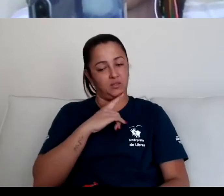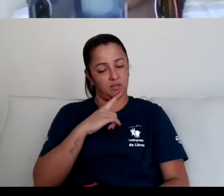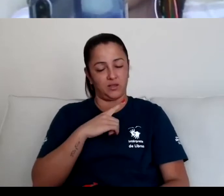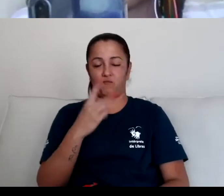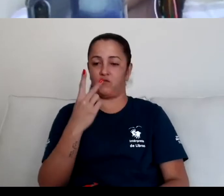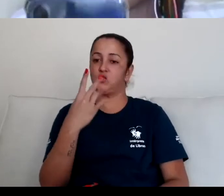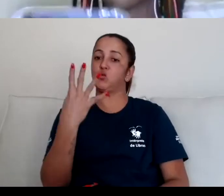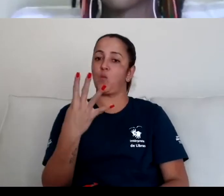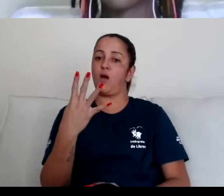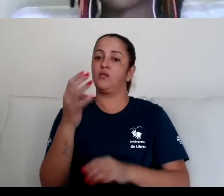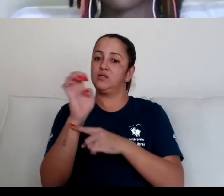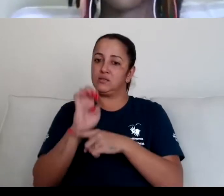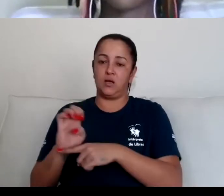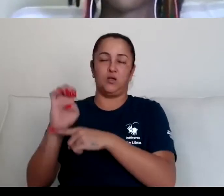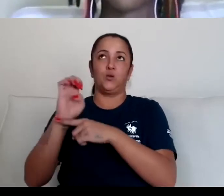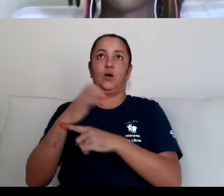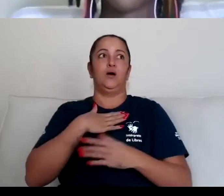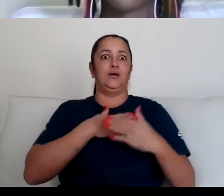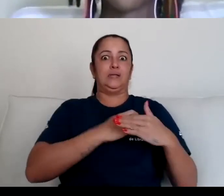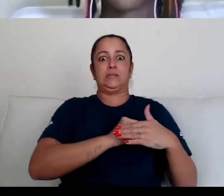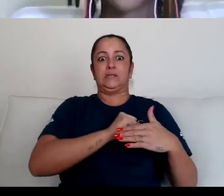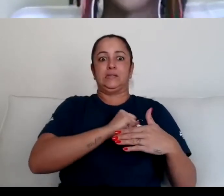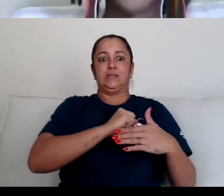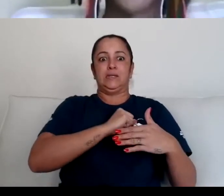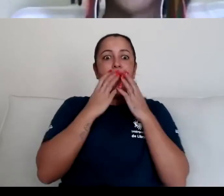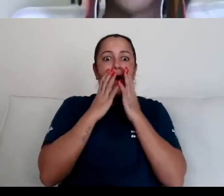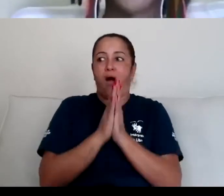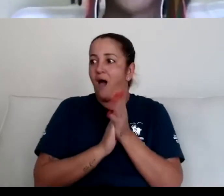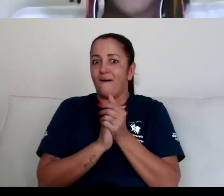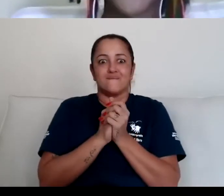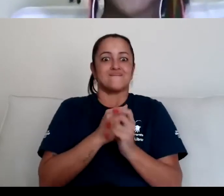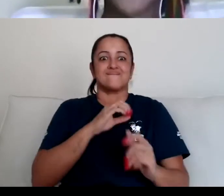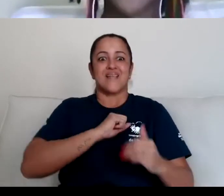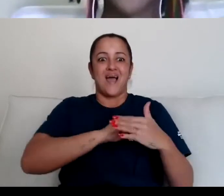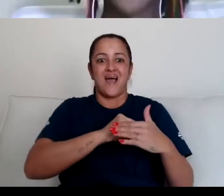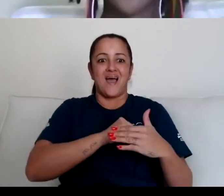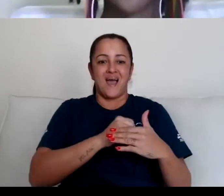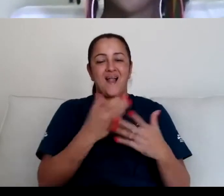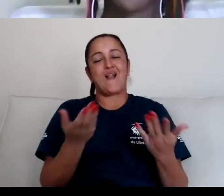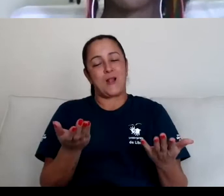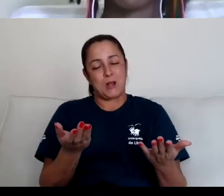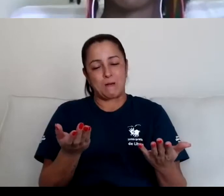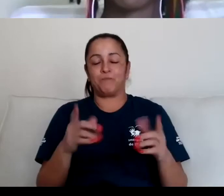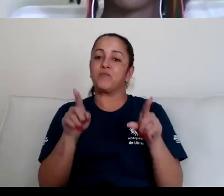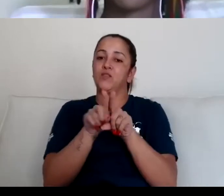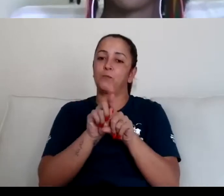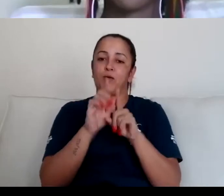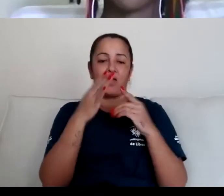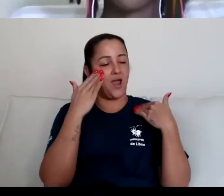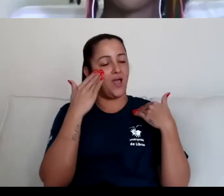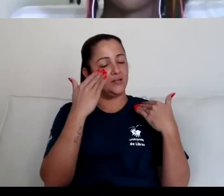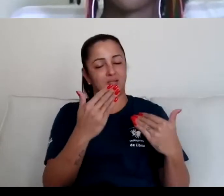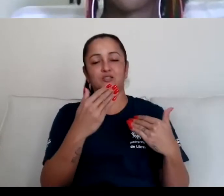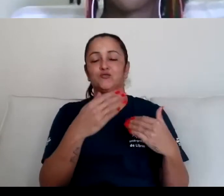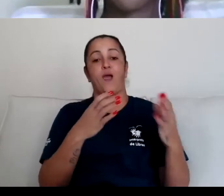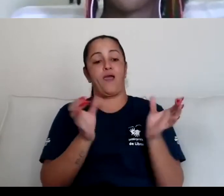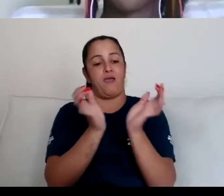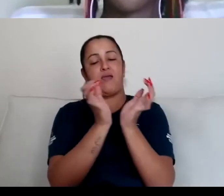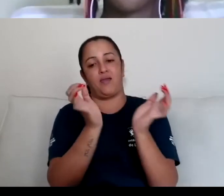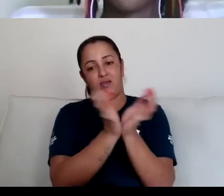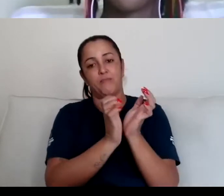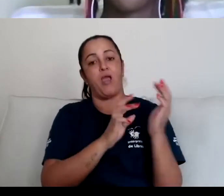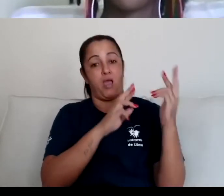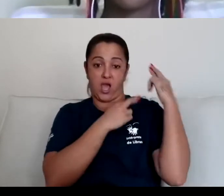estados. Gente, o coração quase sai pela boca. Bom, agradeço a equipe responsável pela realização